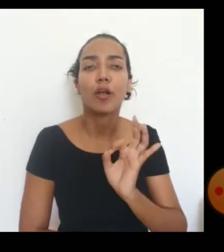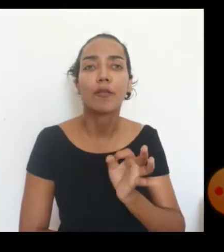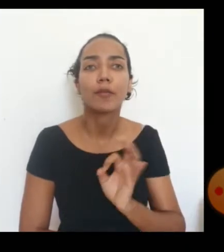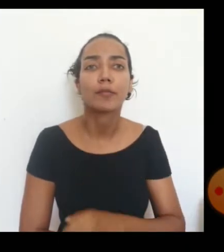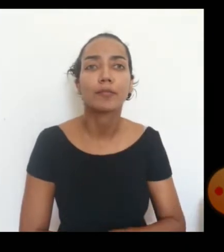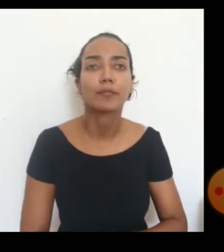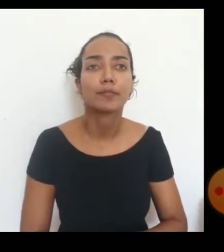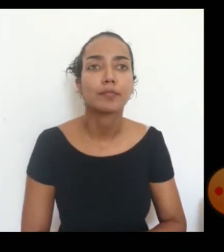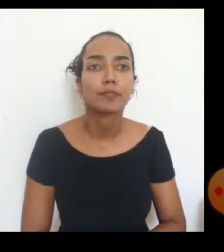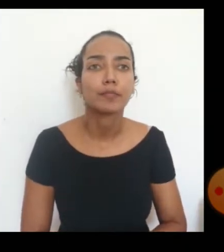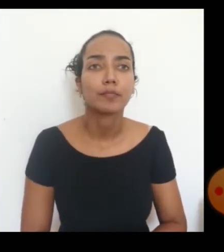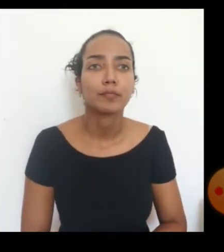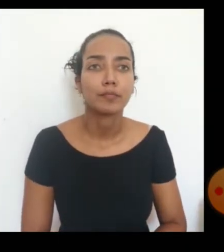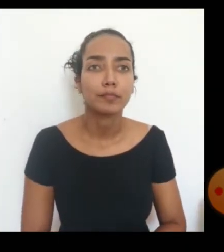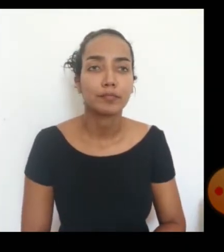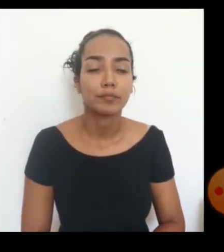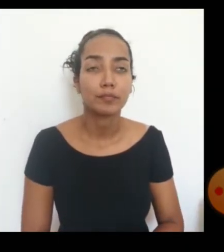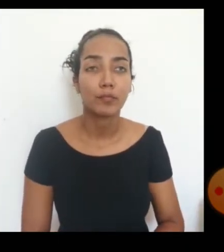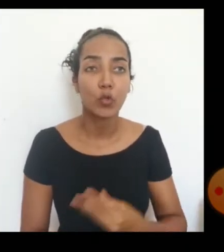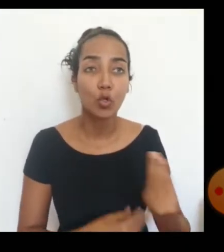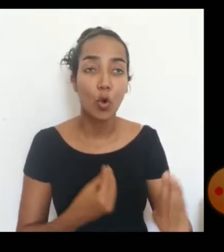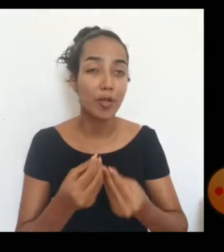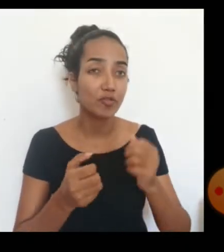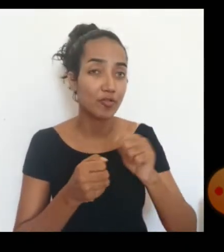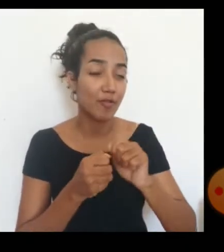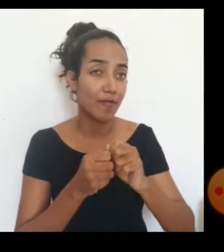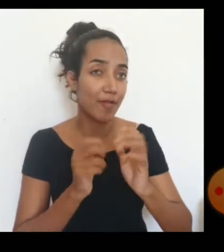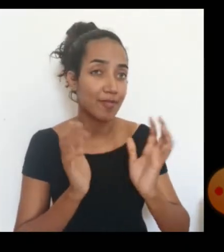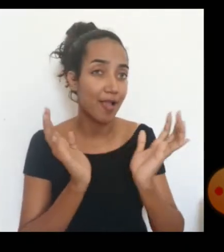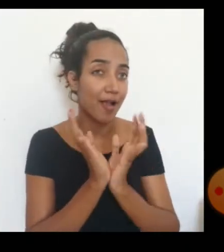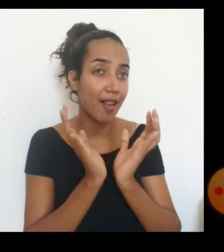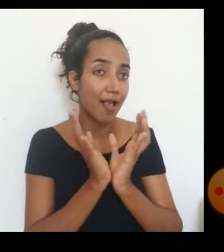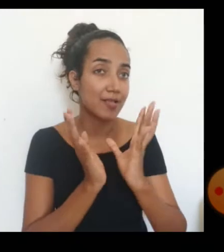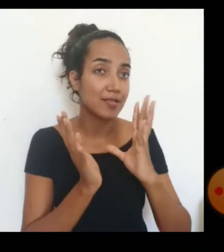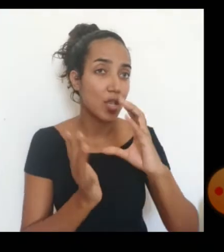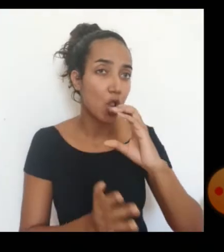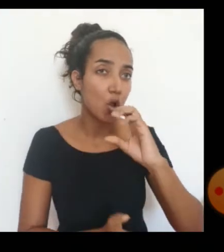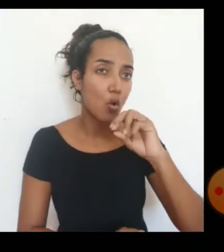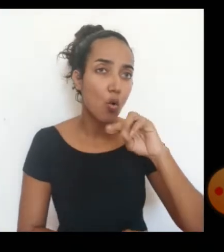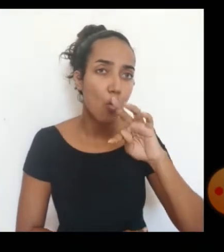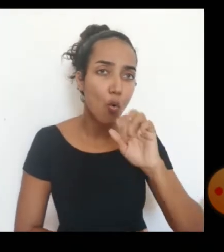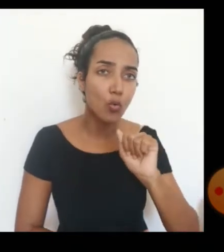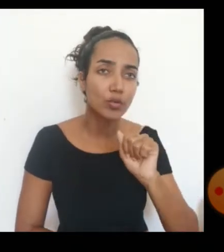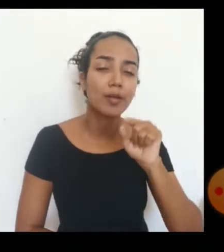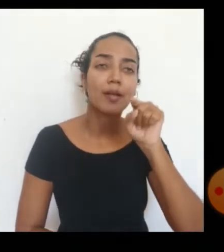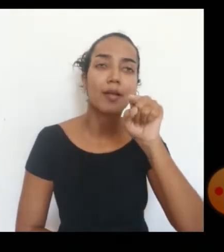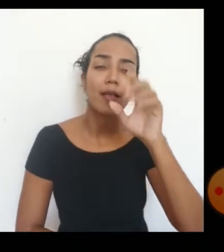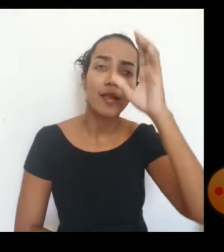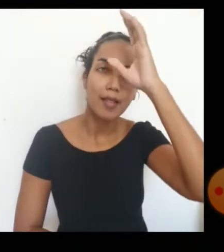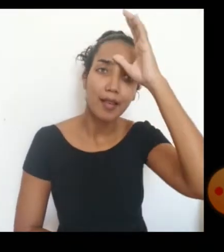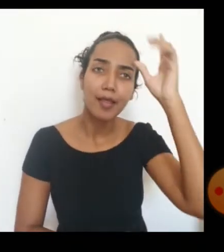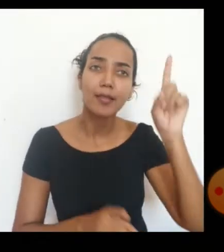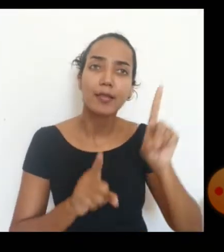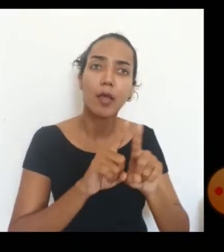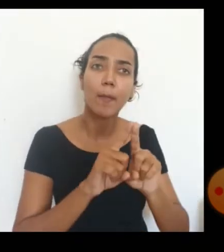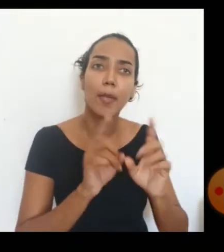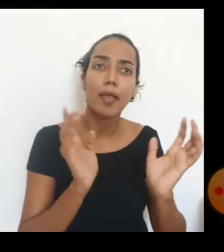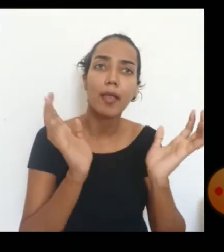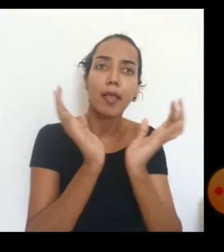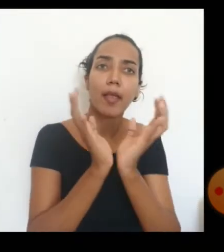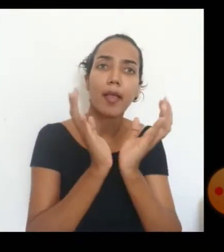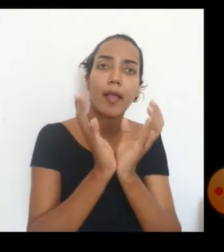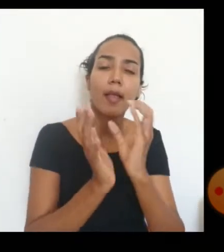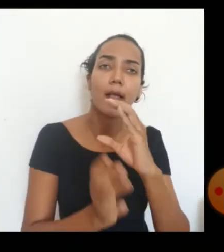a implementação da classe conta, a classe cliente também poderia ser implementada dessa maneira aqui. Public class, cliente, os atributos